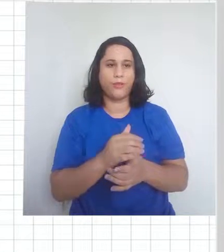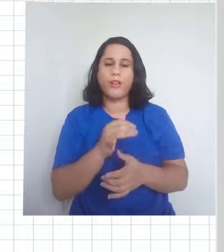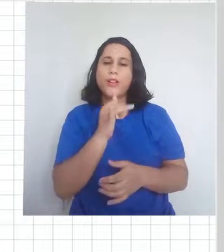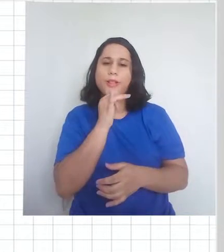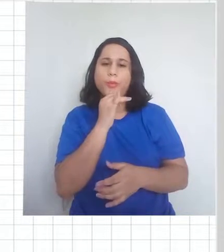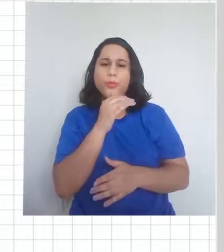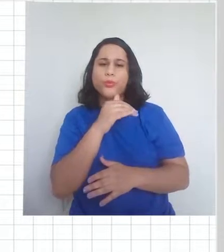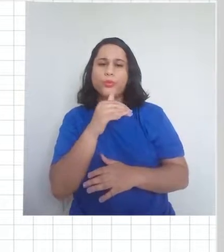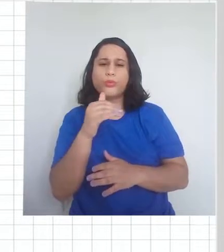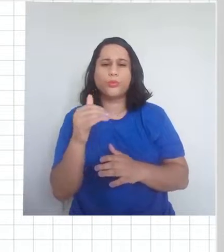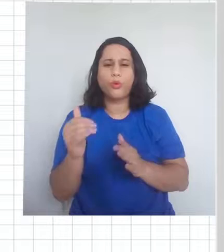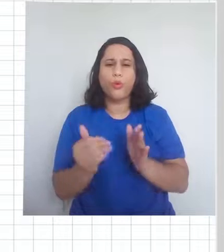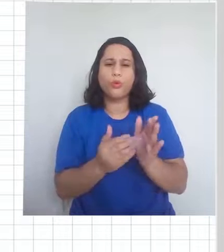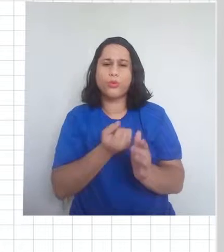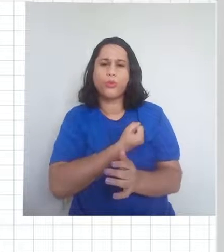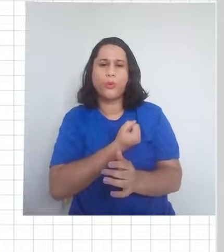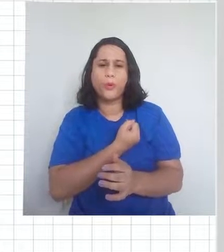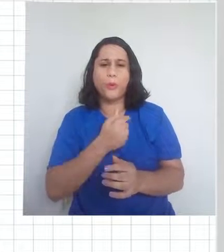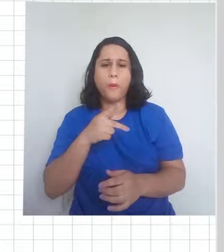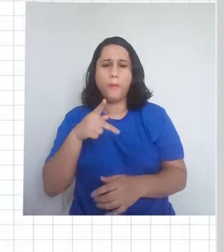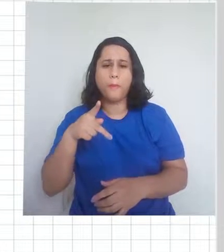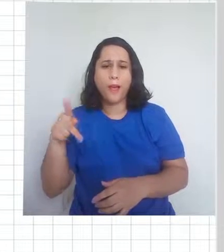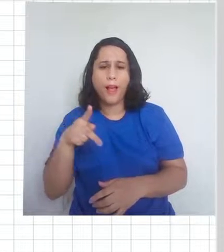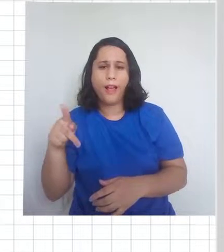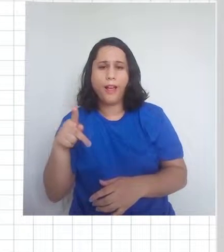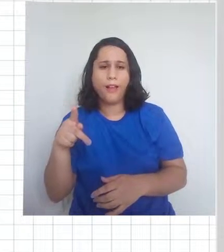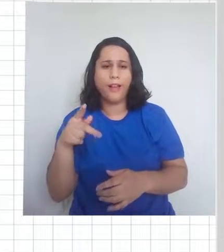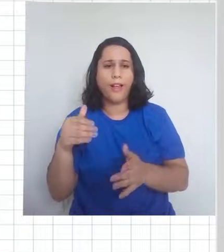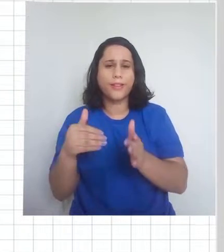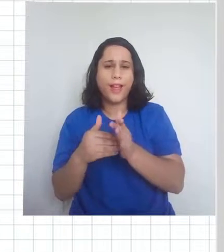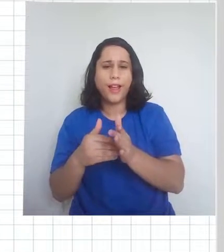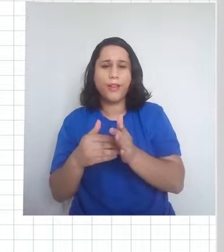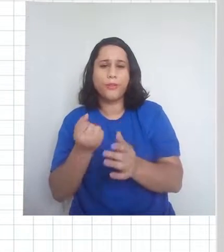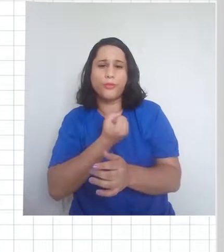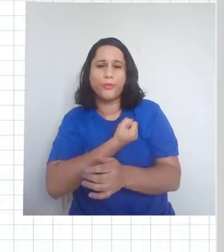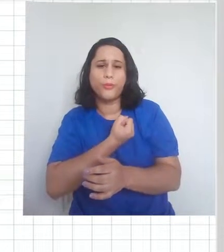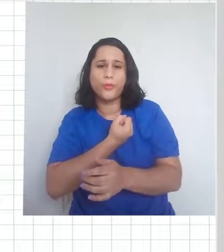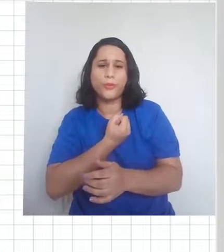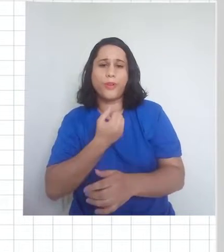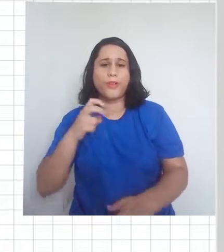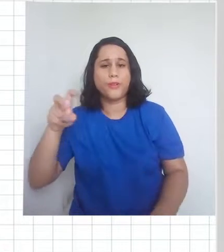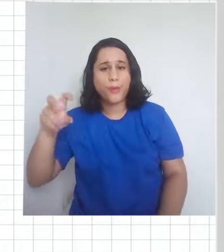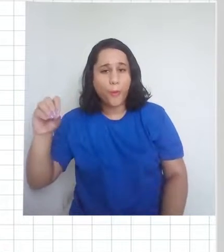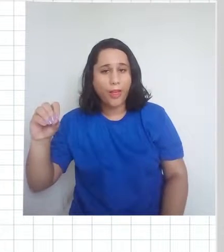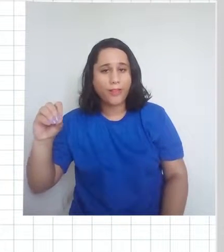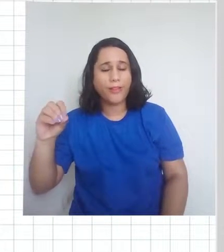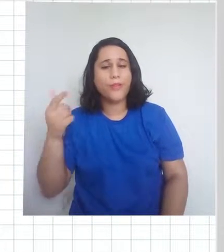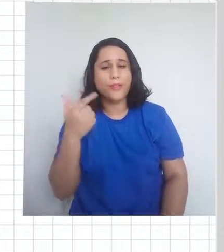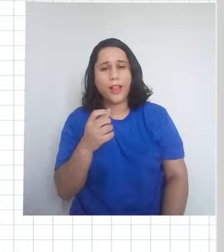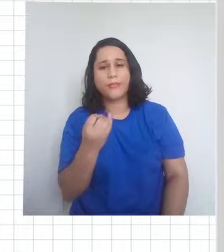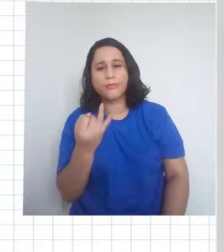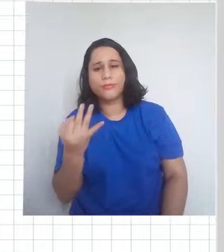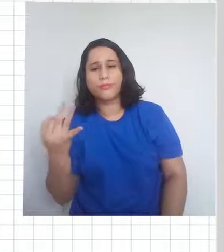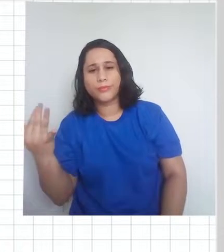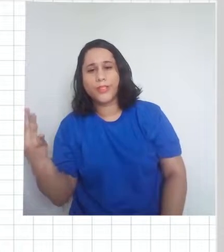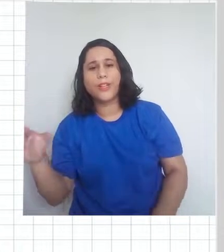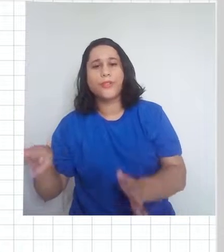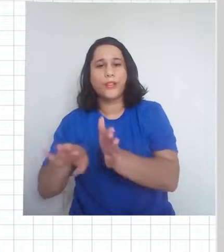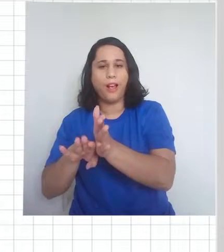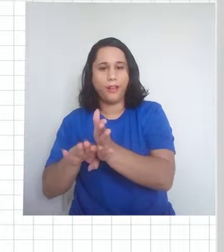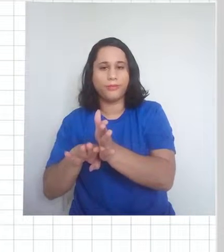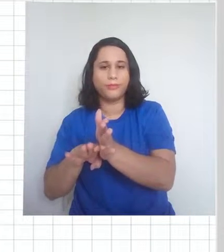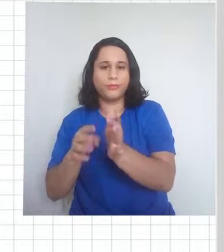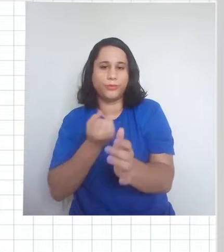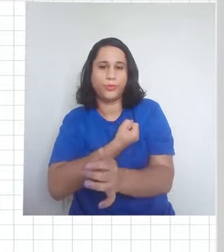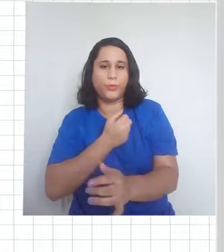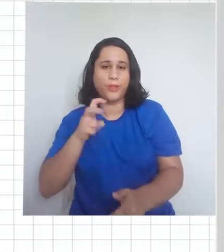números pares de 1 a 50. Quem são eles? 2, 4, 6, 8. Você conta todos eles até chegar no 50.